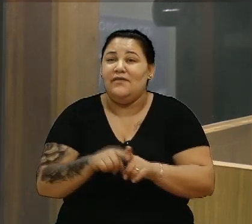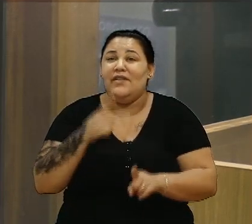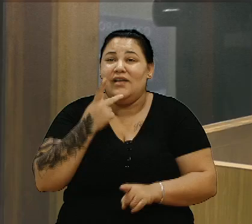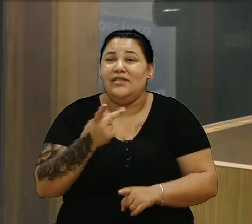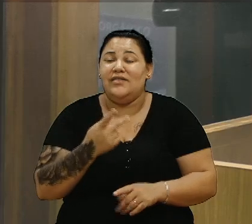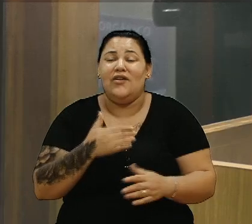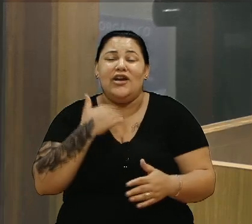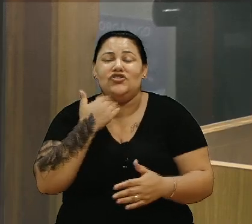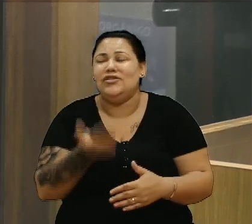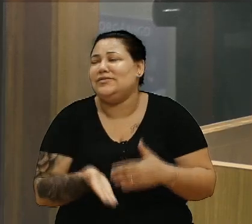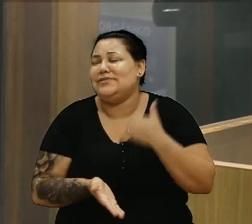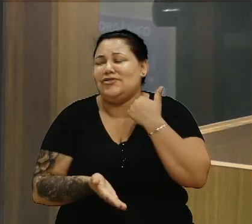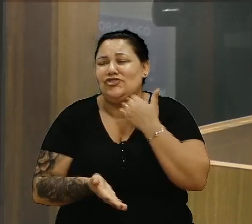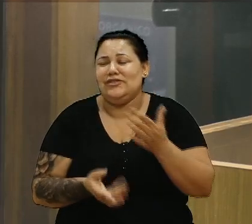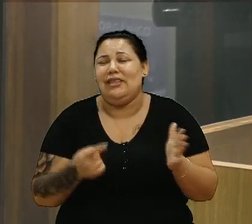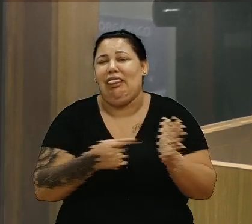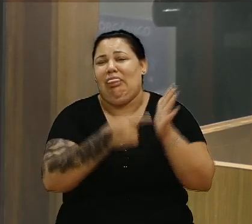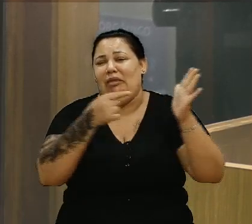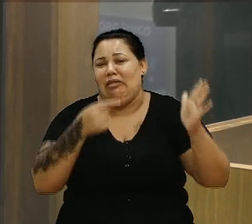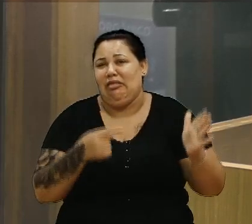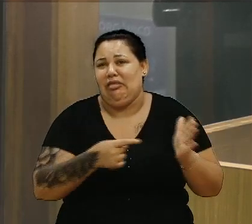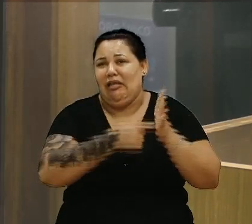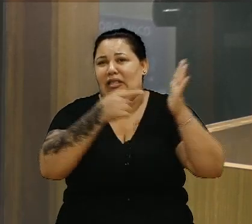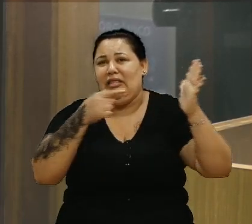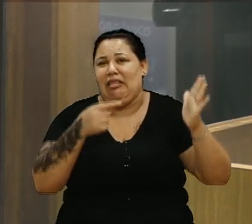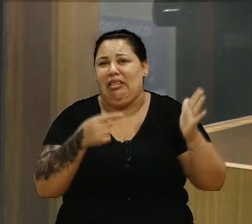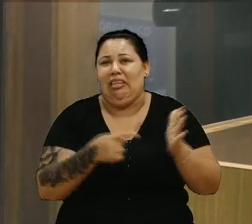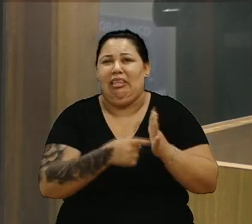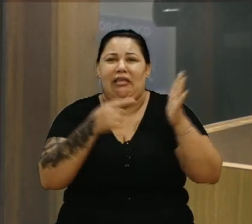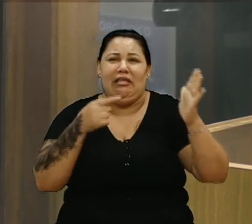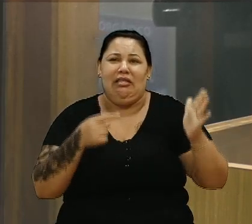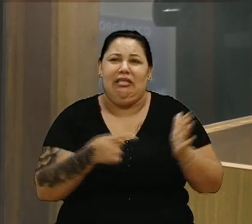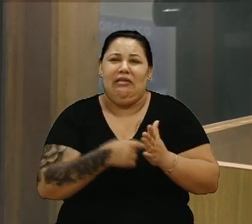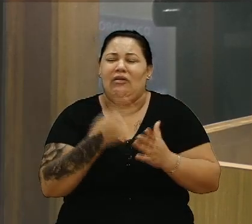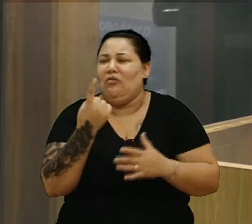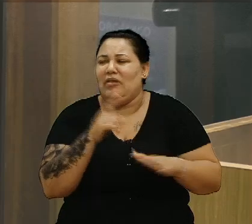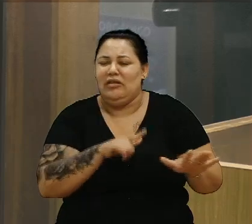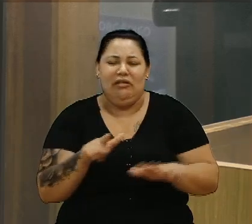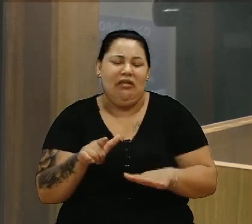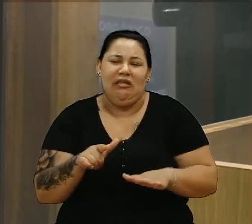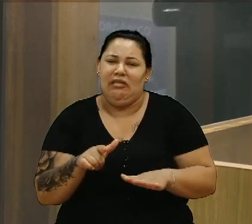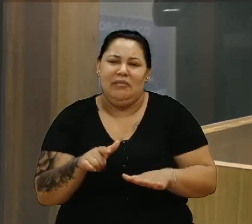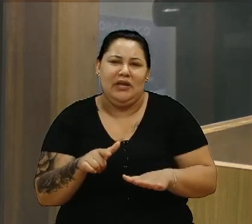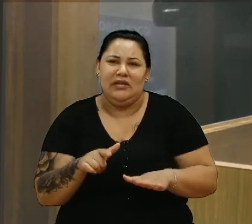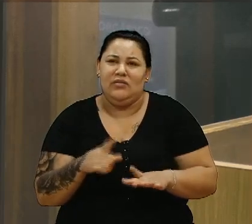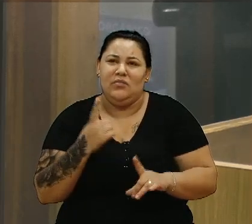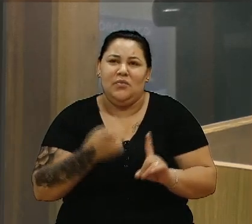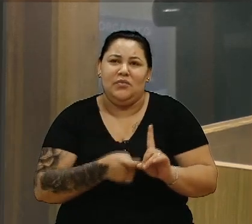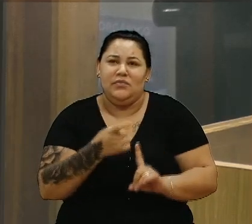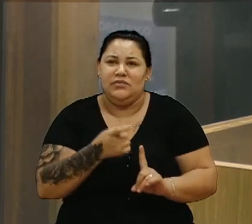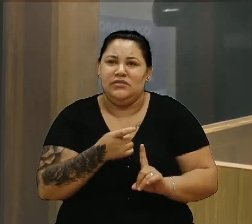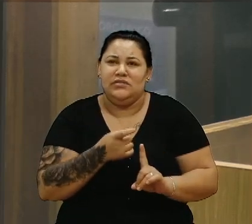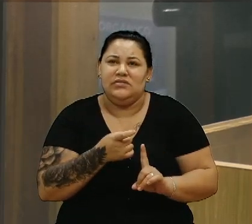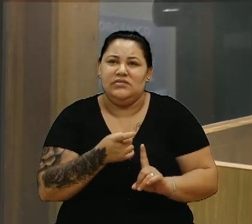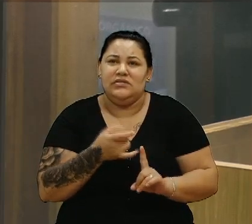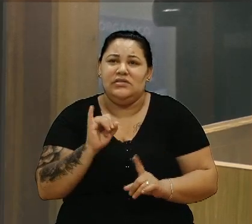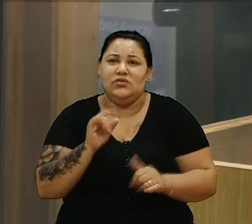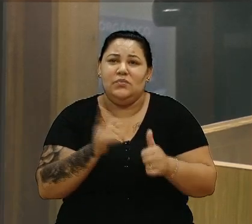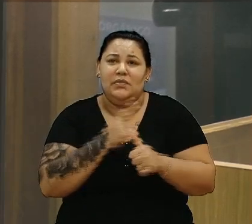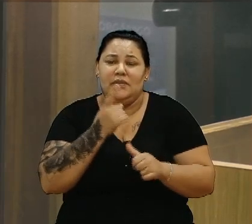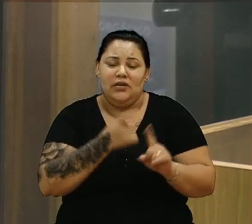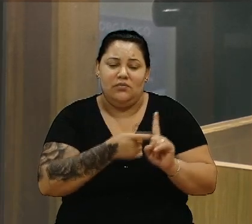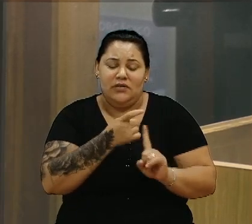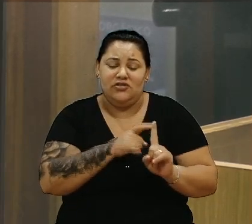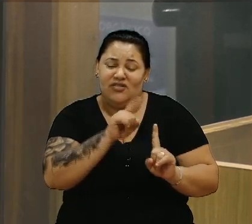ficar me denunciando, fazendo oposição forte, aí vai ser uma denúncia por semana, uma por mês, eu não sei como vai ser. Se já no primeiro mês já